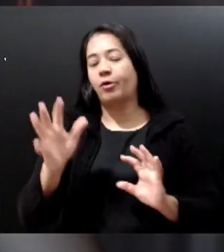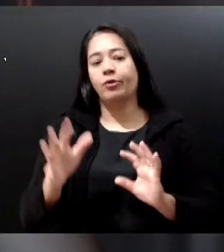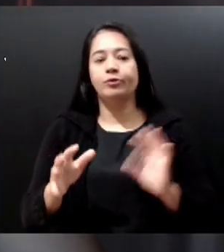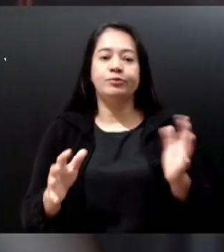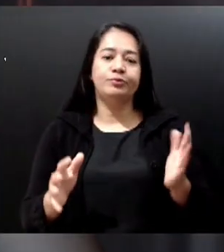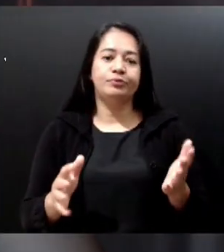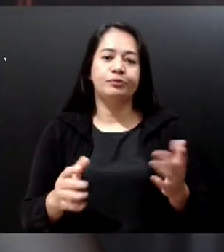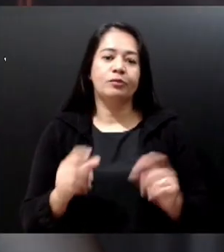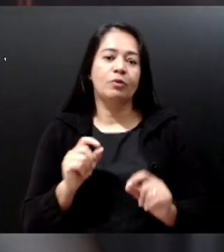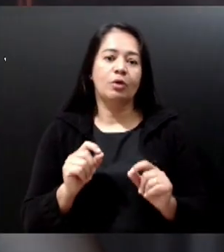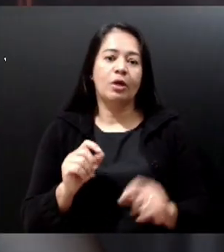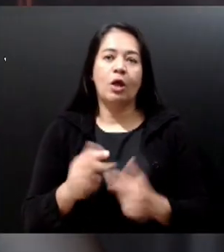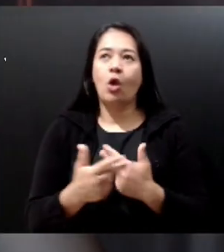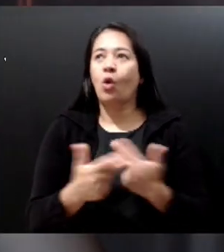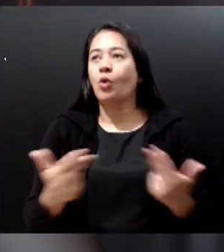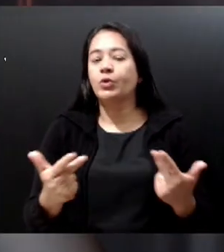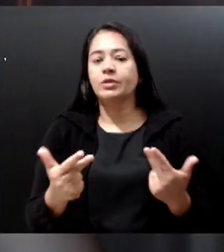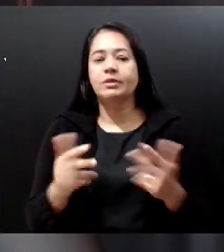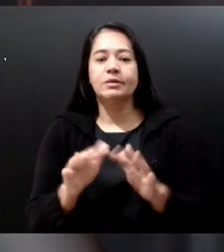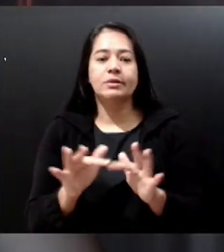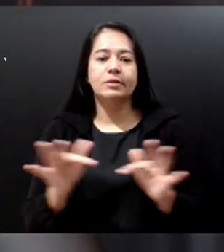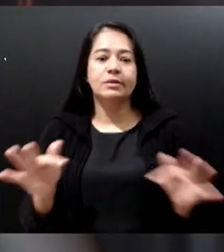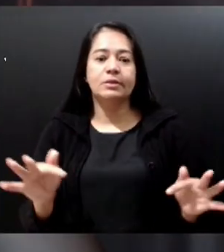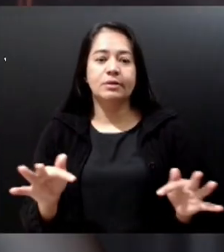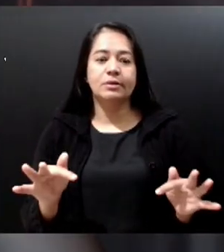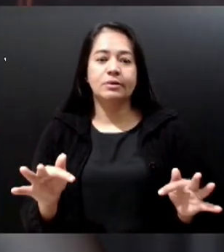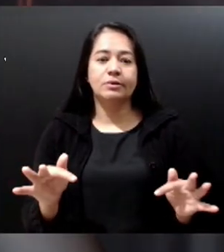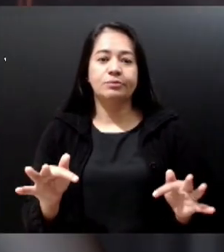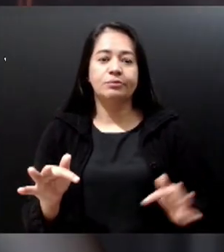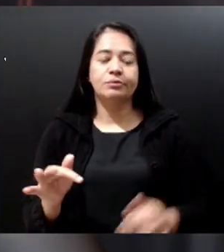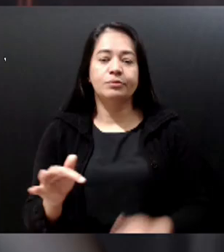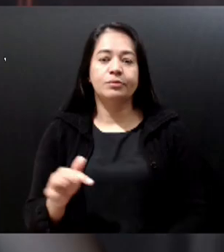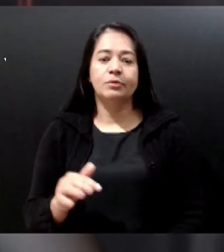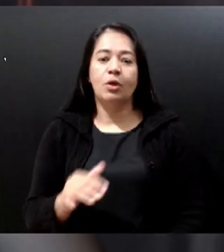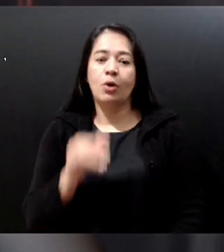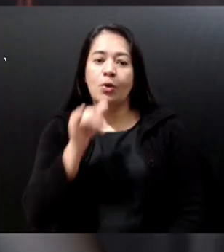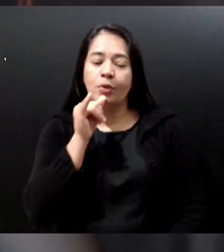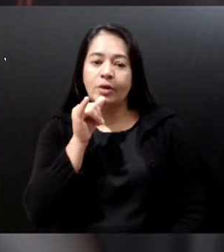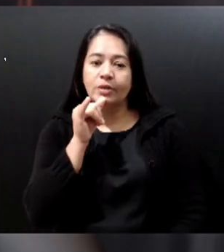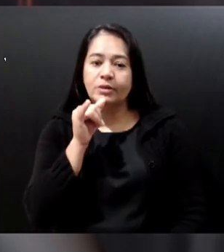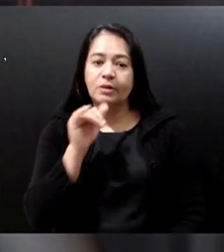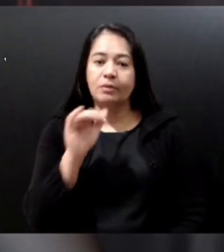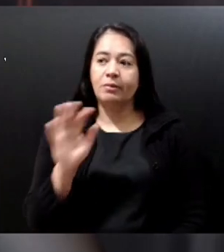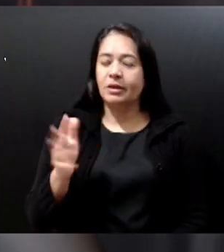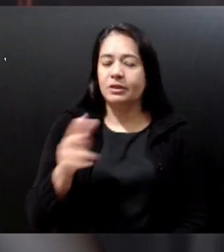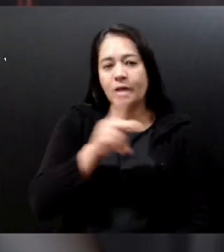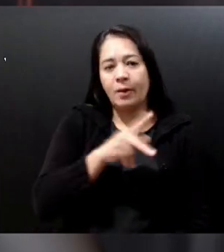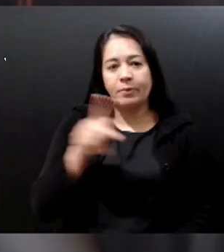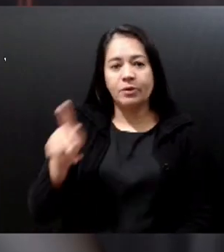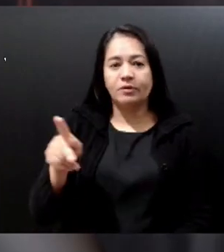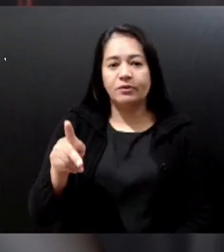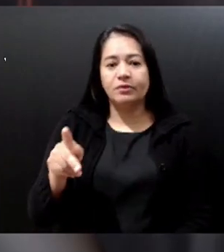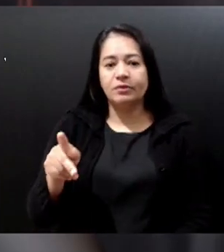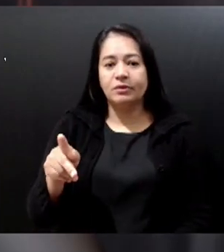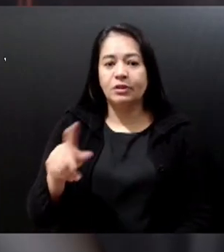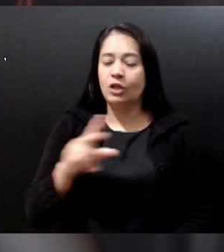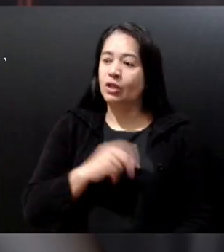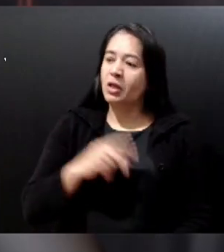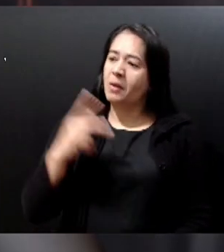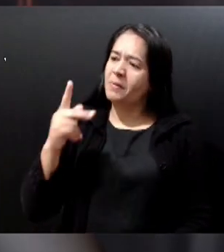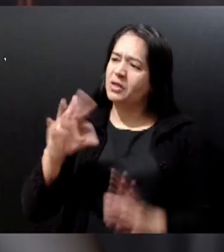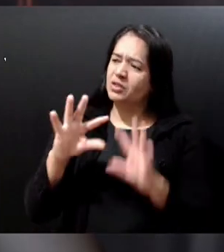simples, quando pode ser que uma professora, alguém diga assim: "Nossa, mas a sua família é diferente,